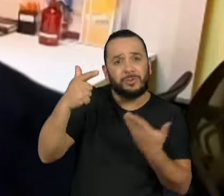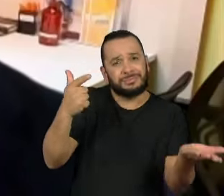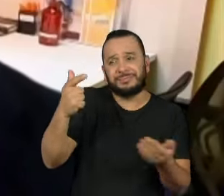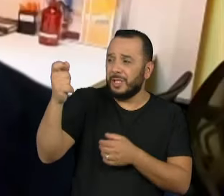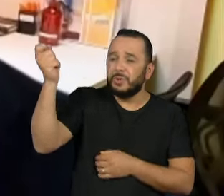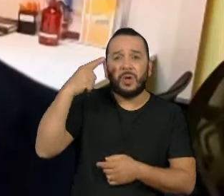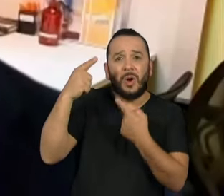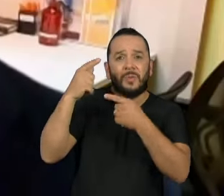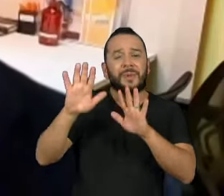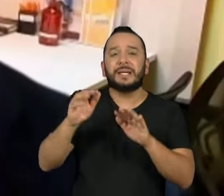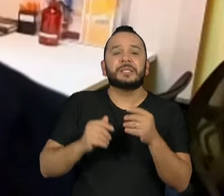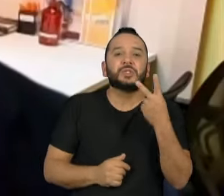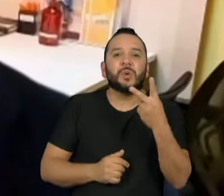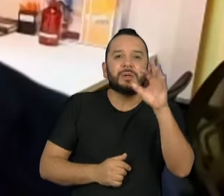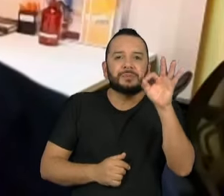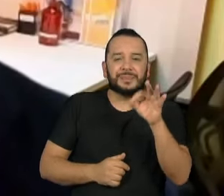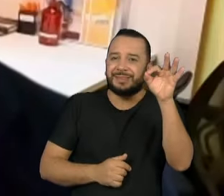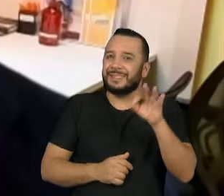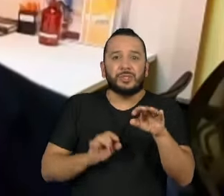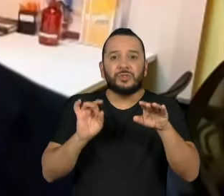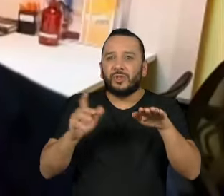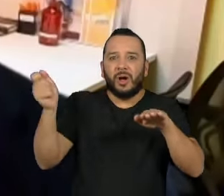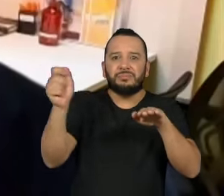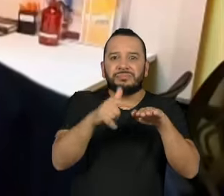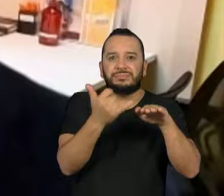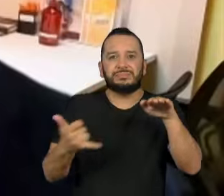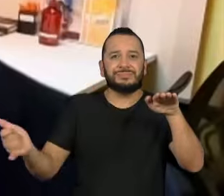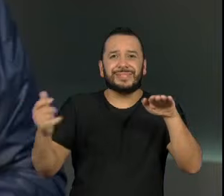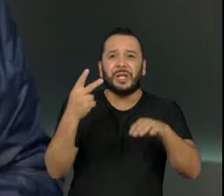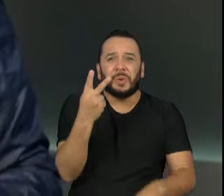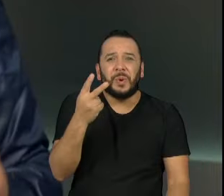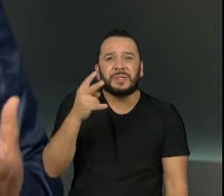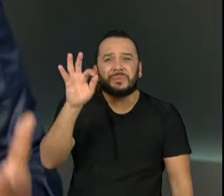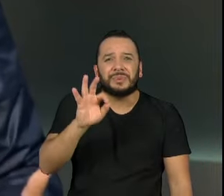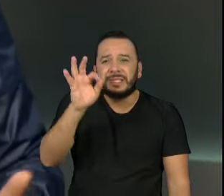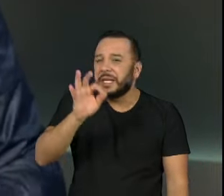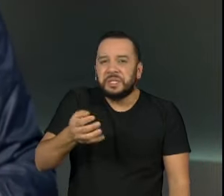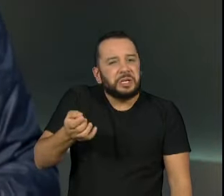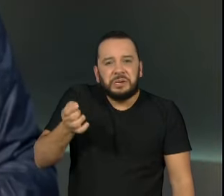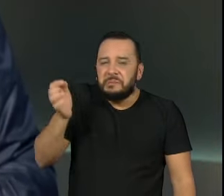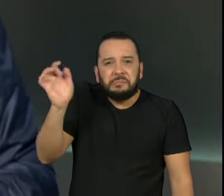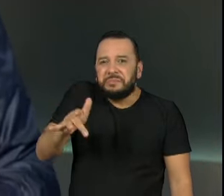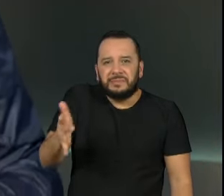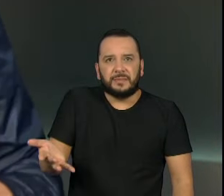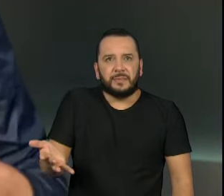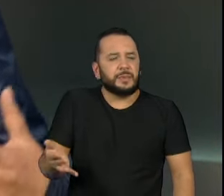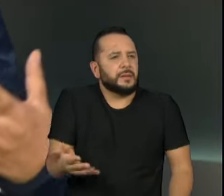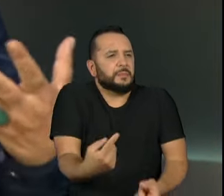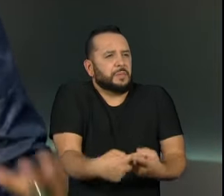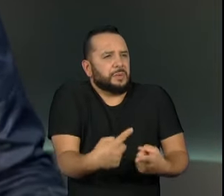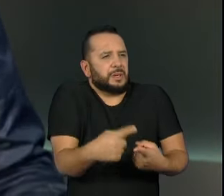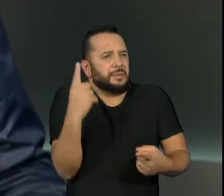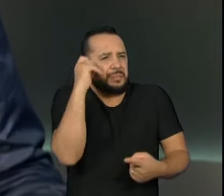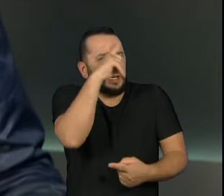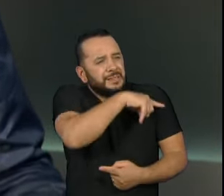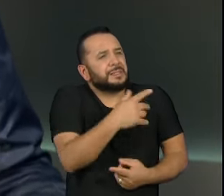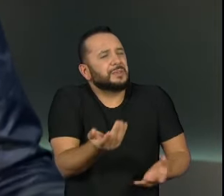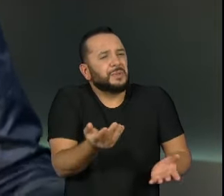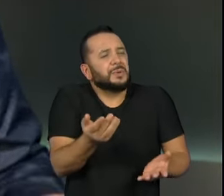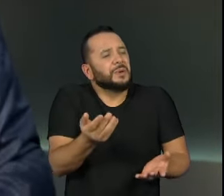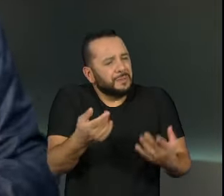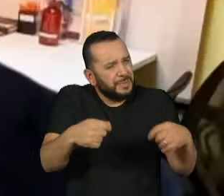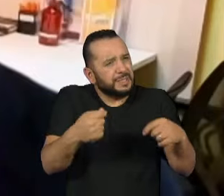menos de 2% da nossa matriz elétrica vem do sol. Qual é a dificuldade do Brasil? O Brasil não deveria estar liderando um movimento